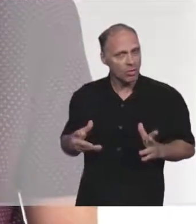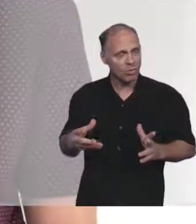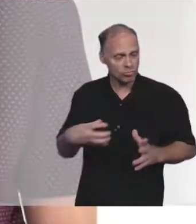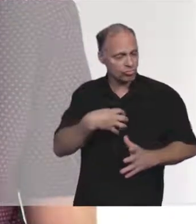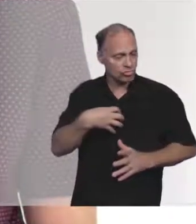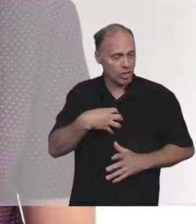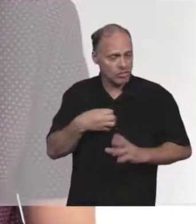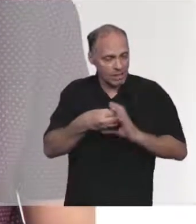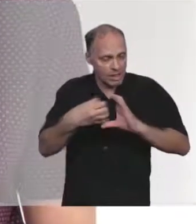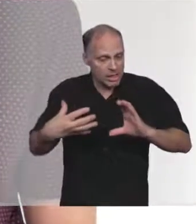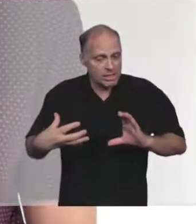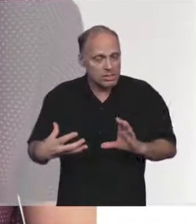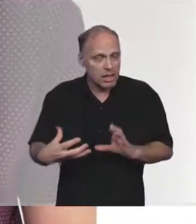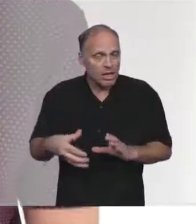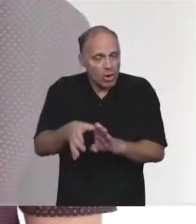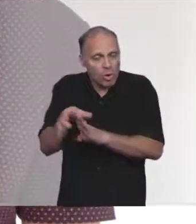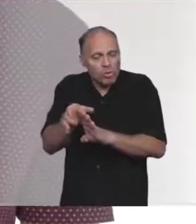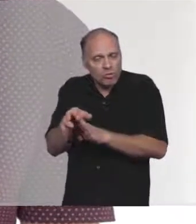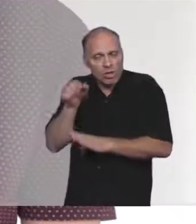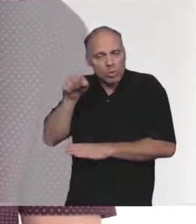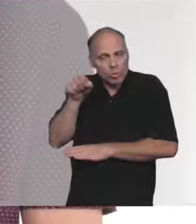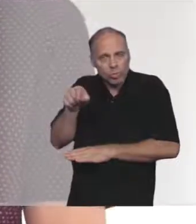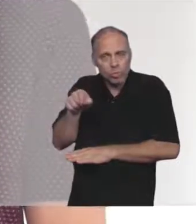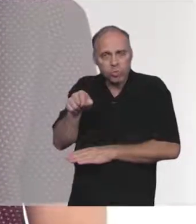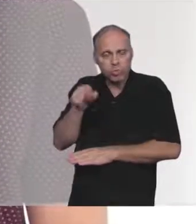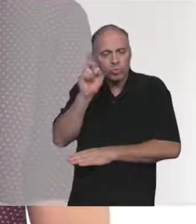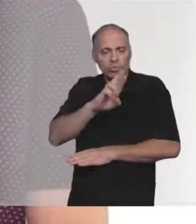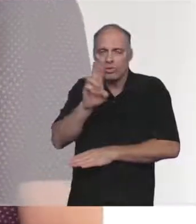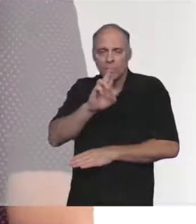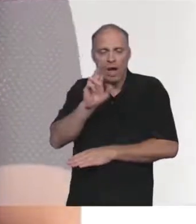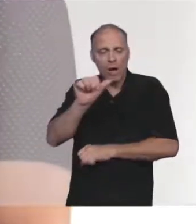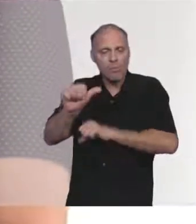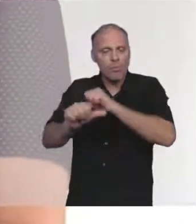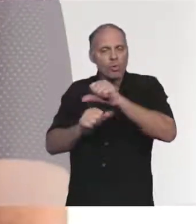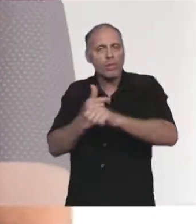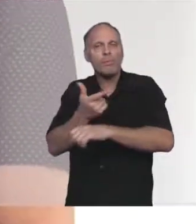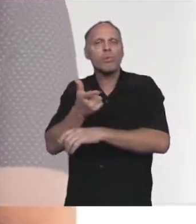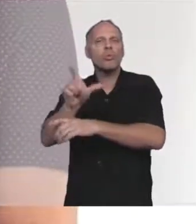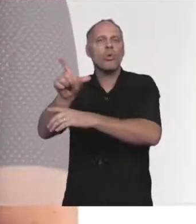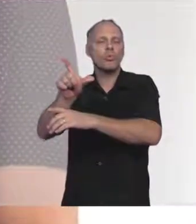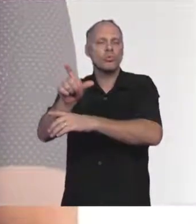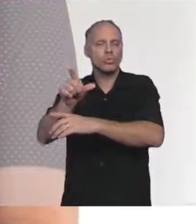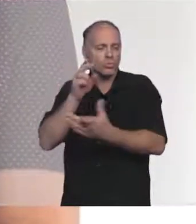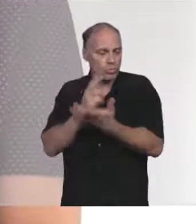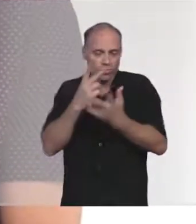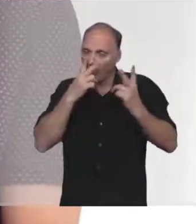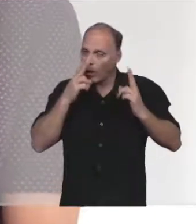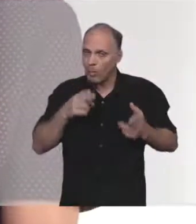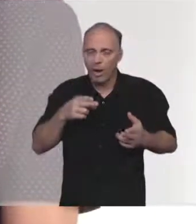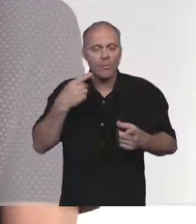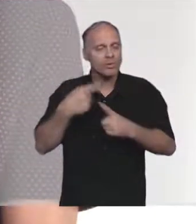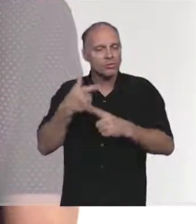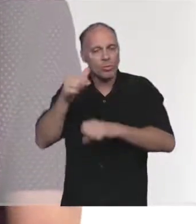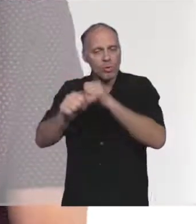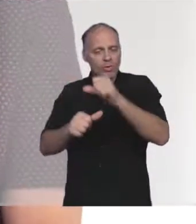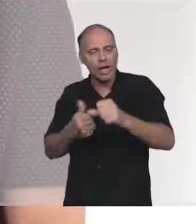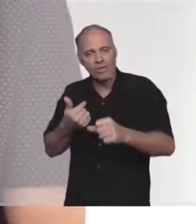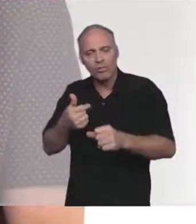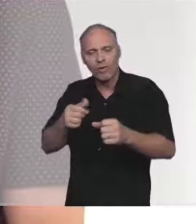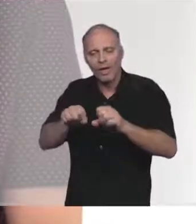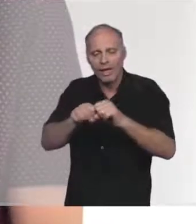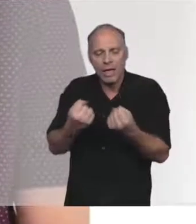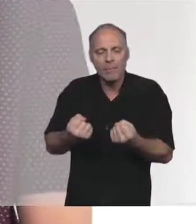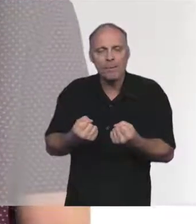pessoal. E eu aconselho que tu não vá para o hiperrealismo, porque tu destruiria